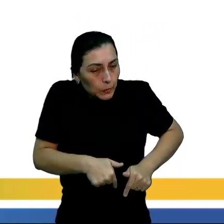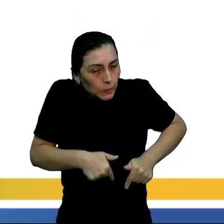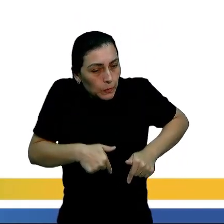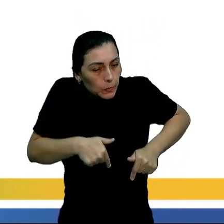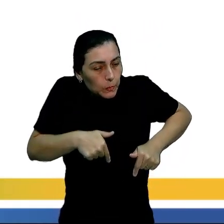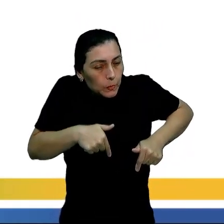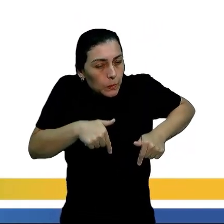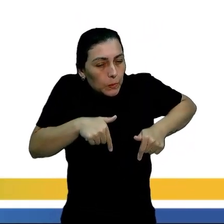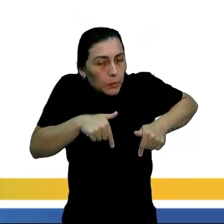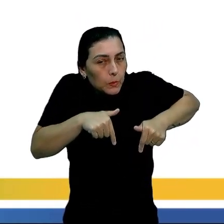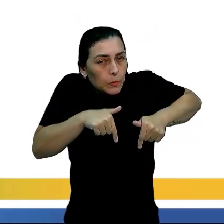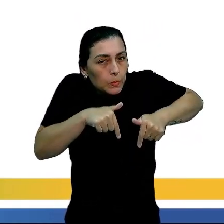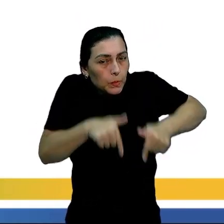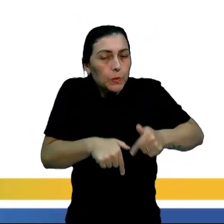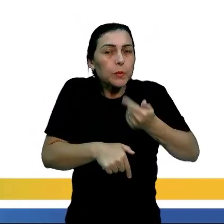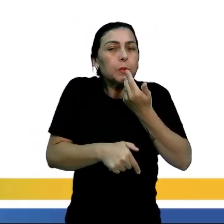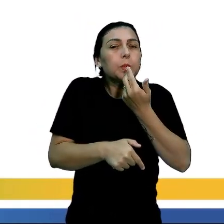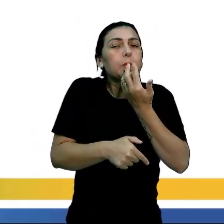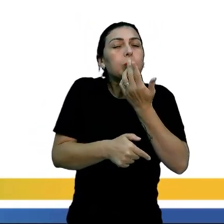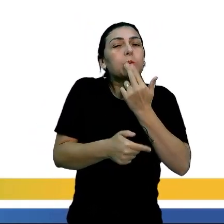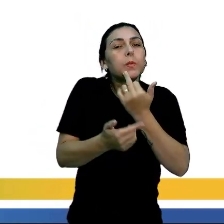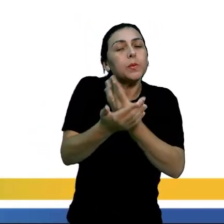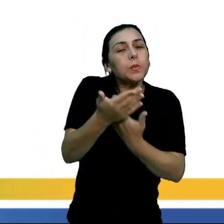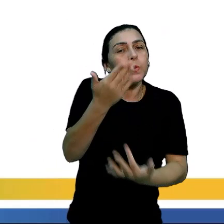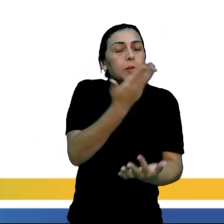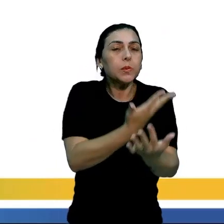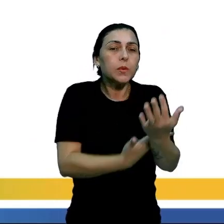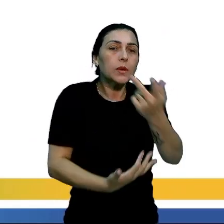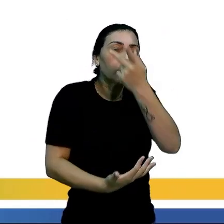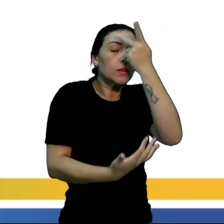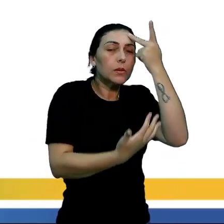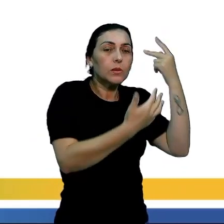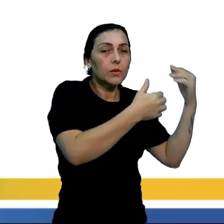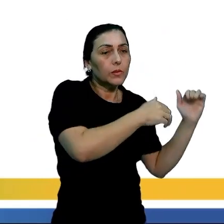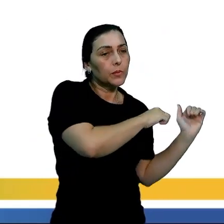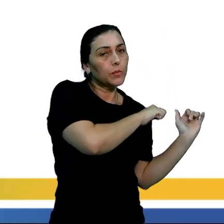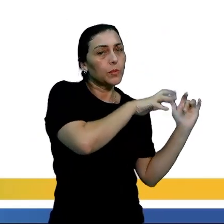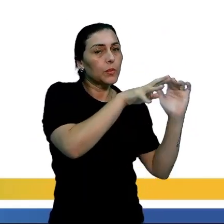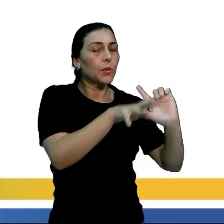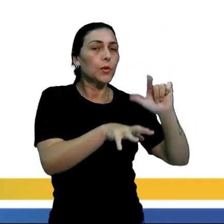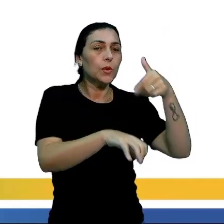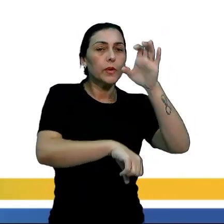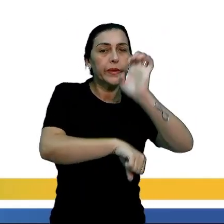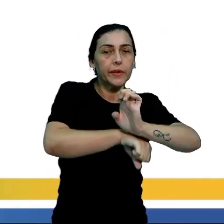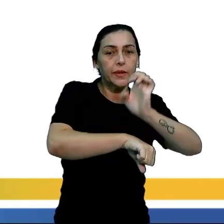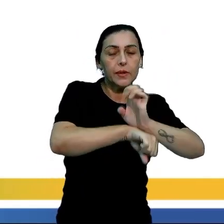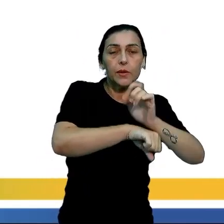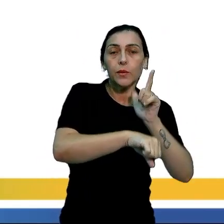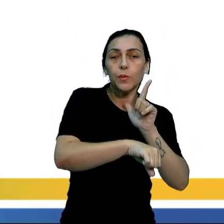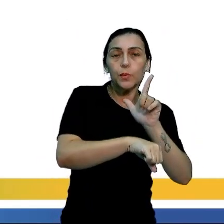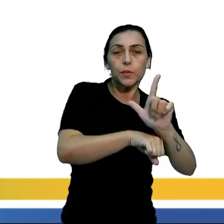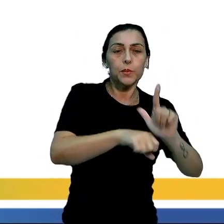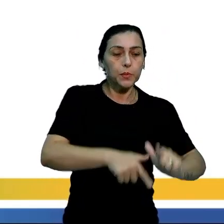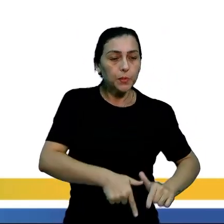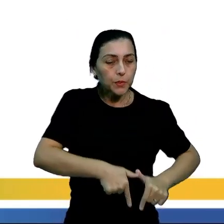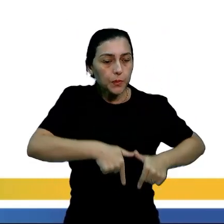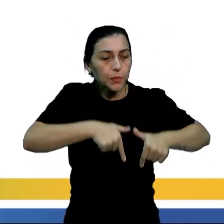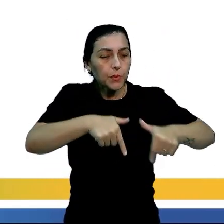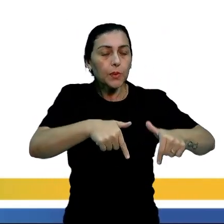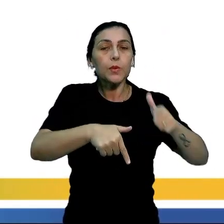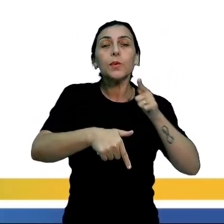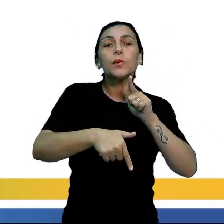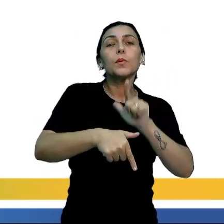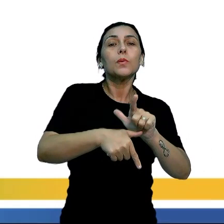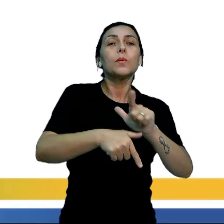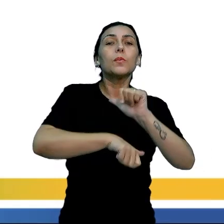aí, né? Das pessoas aí, né? Pessoas até que vieram de outros estados e lutaram para que aqui se